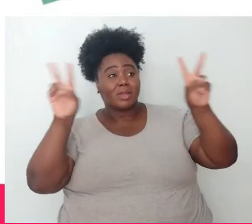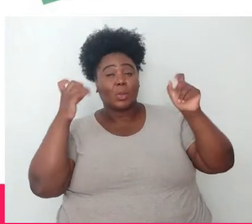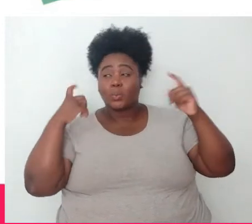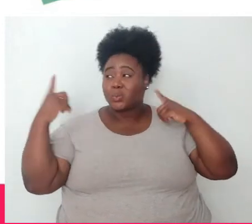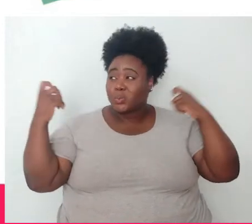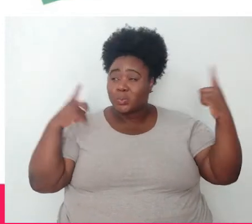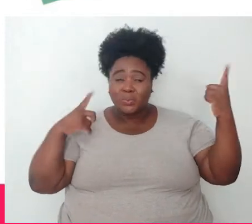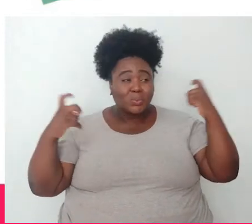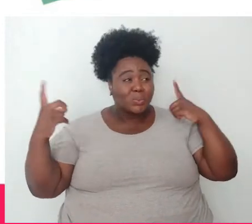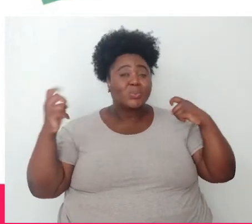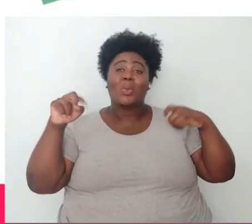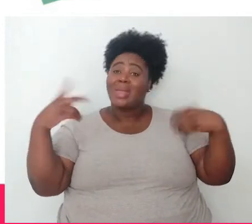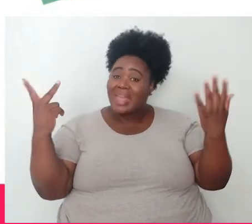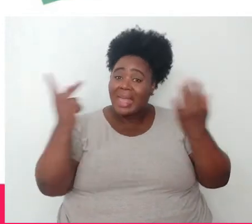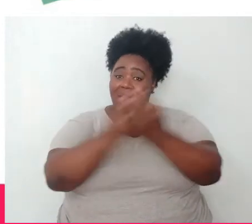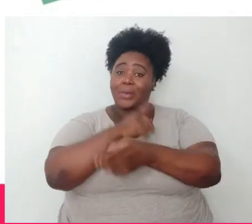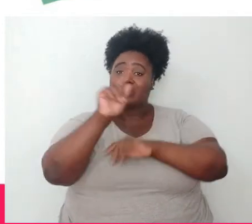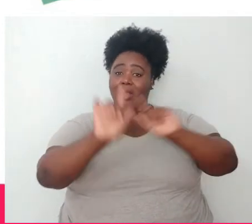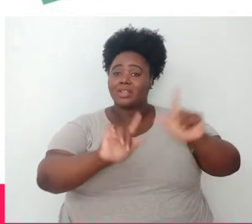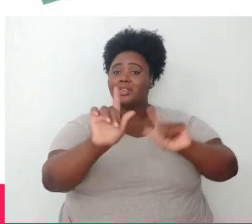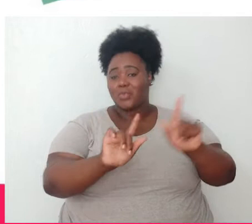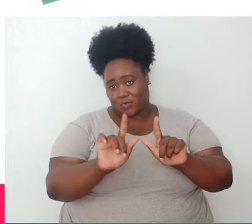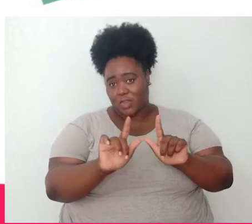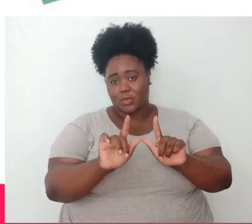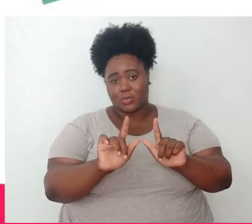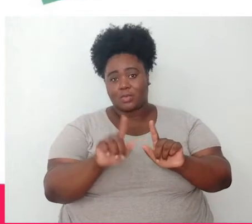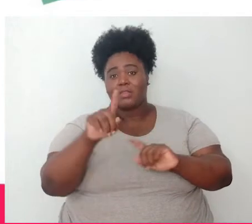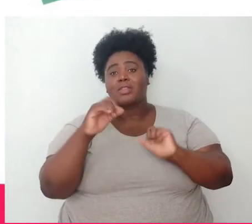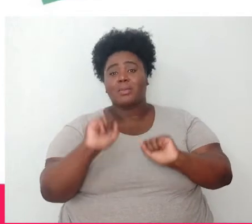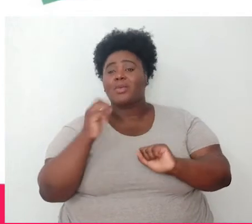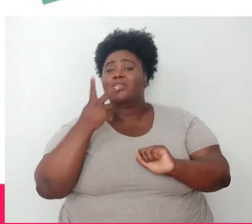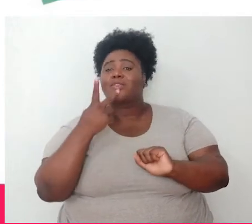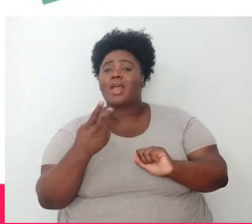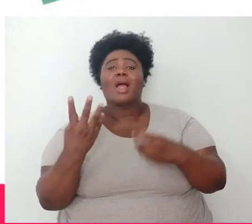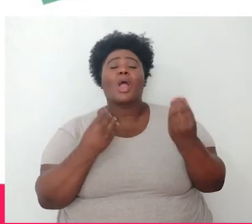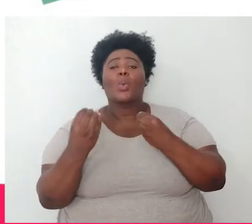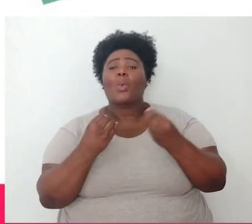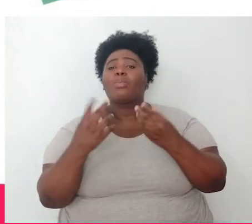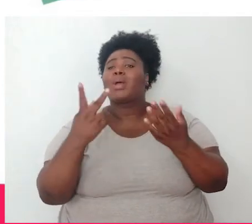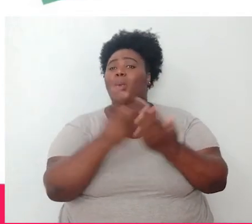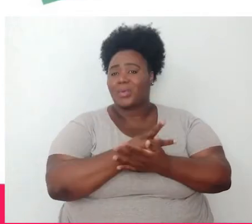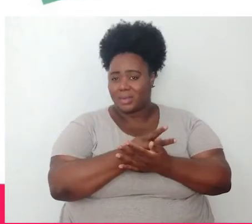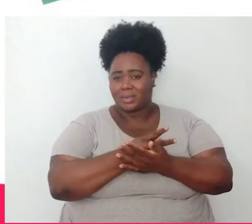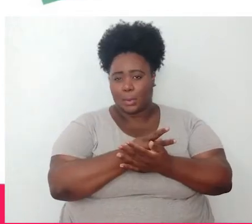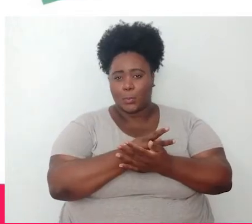sonora, né, que acontece naquele vídeo, né? Você pode nos contar como é que